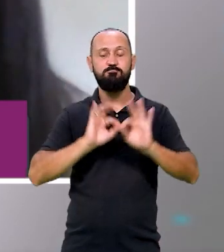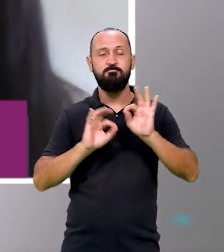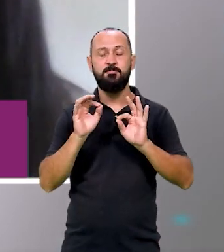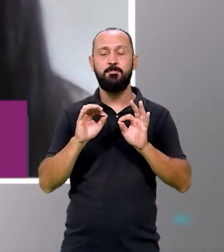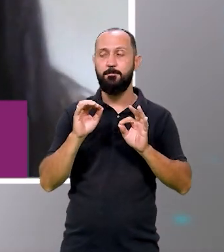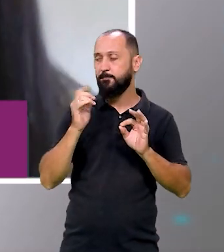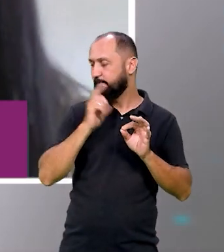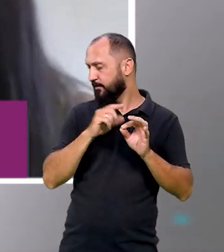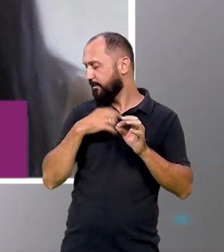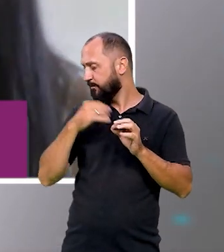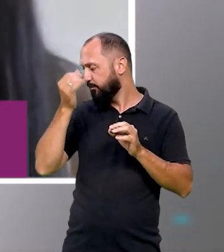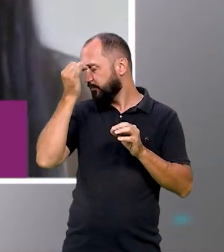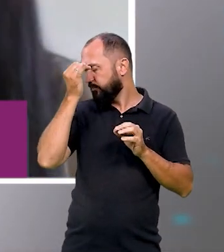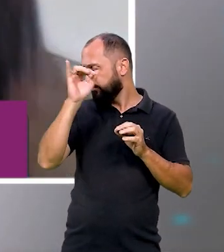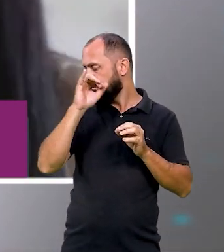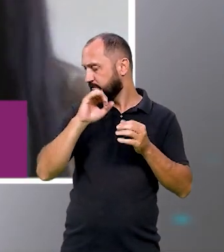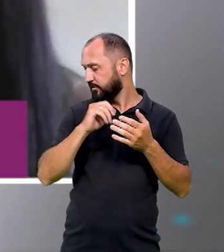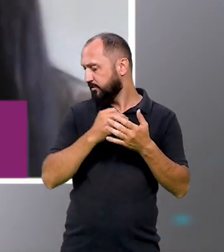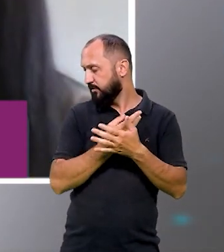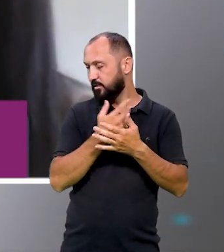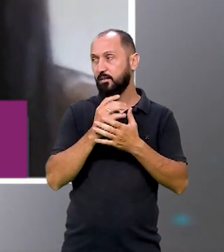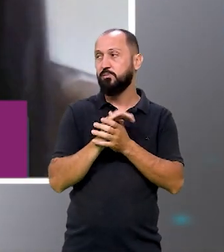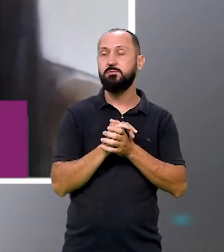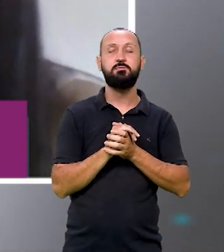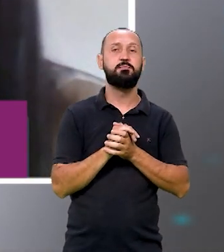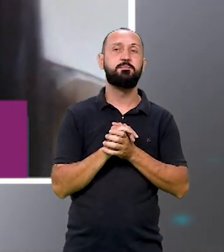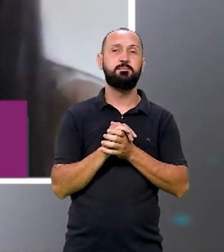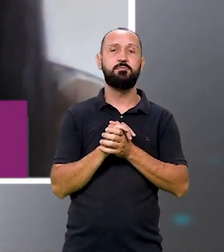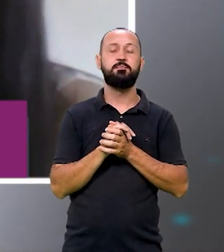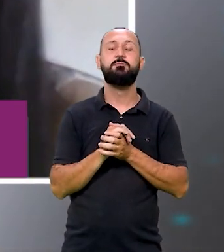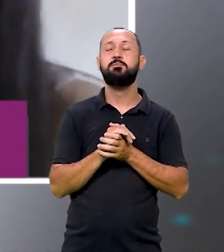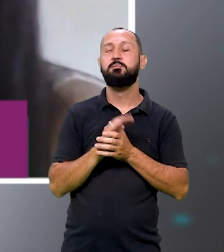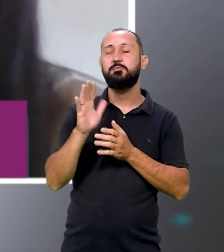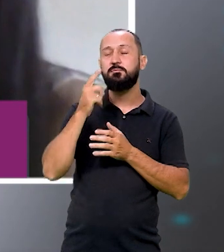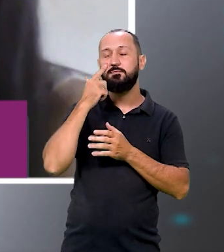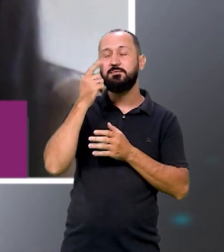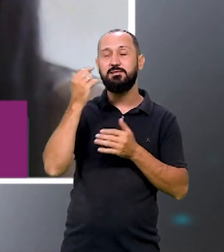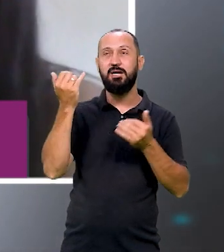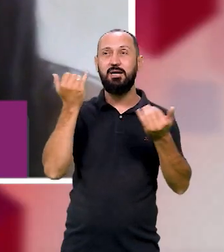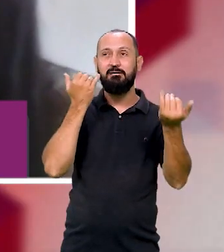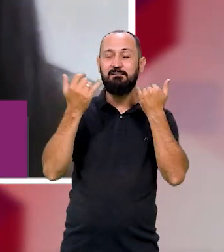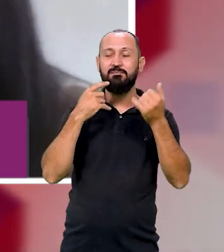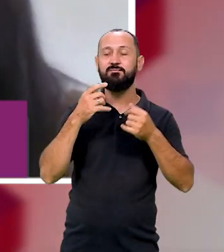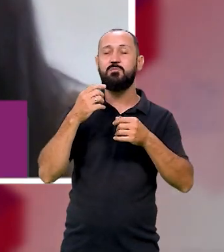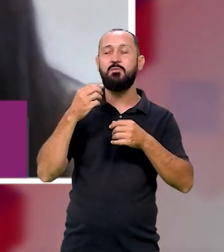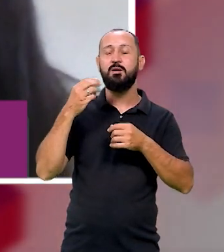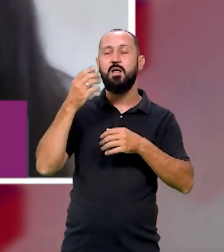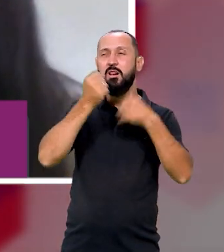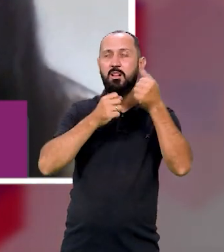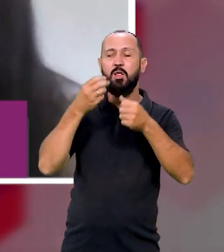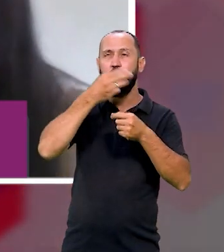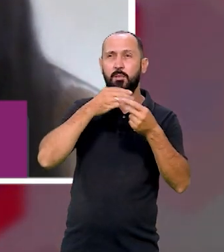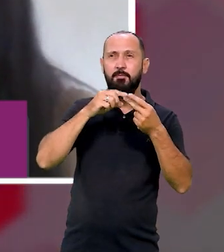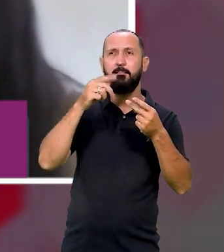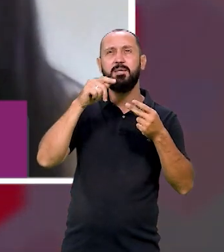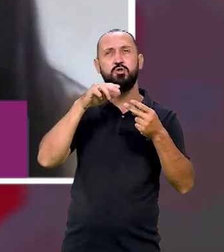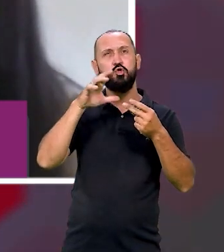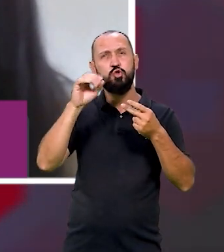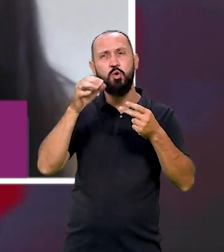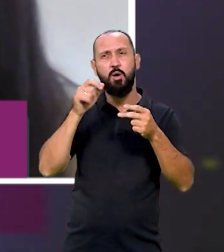ela escutou, o leite condensado tem açúcar, dá energia, mas, gente, se você não faz isso sempre, não é no dia da sua competição que você